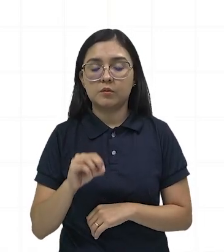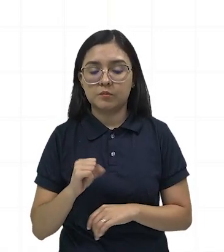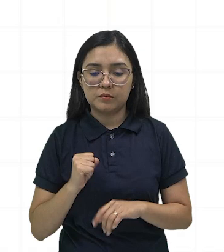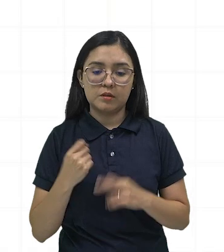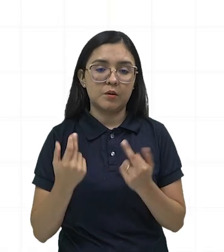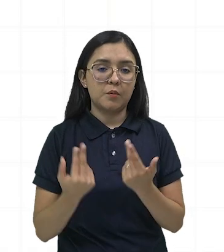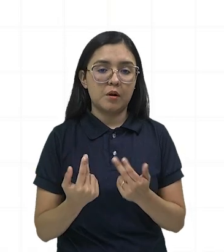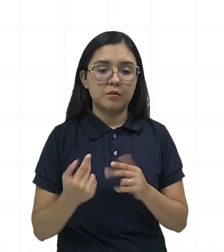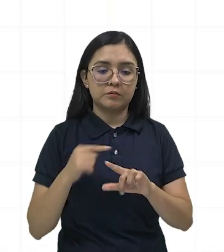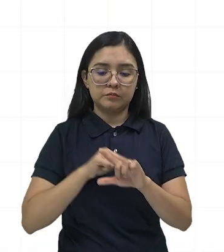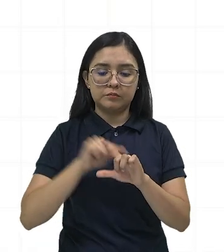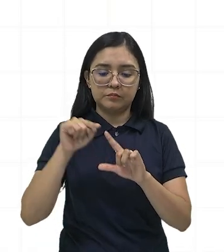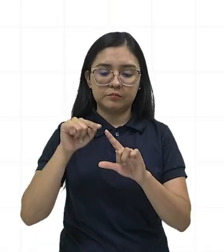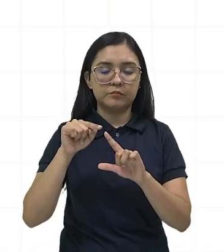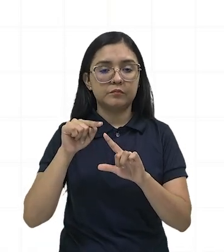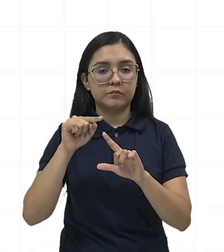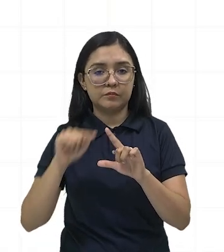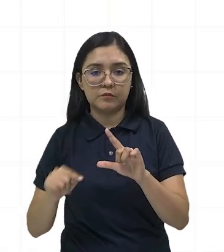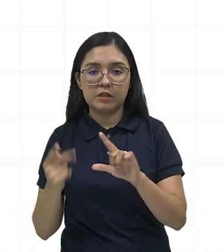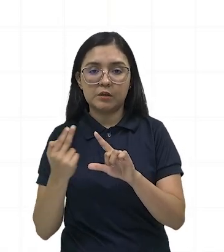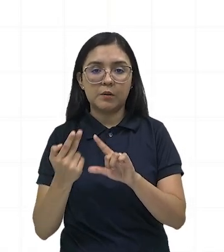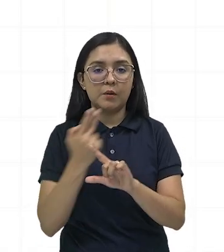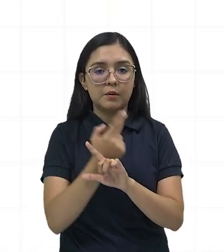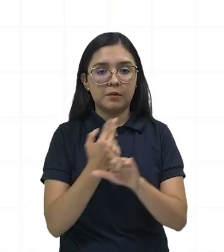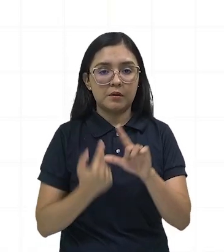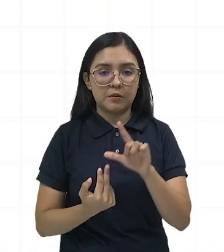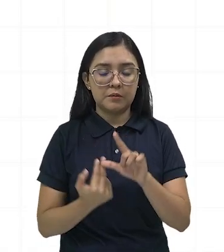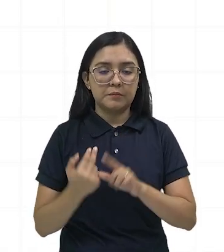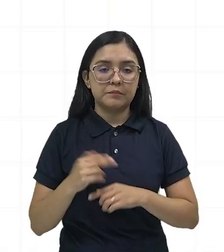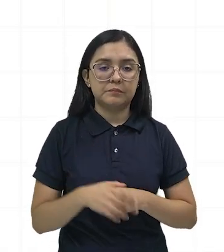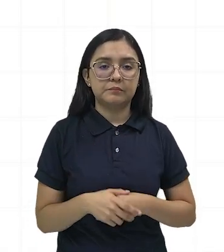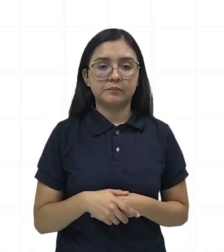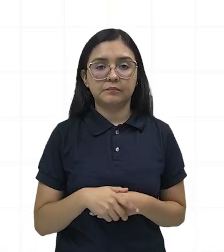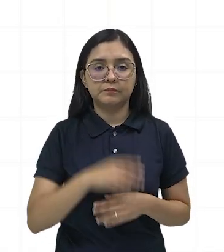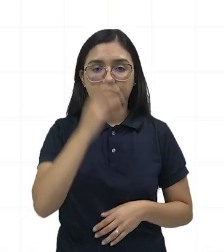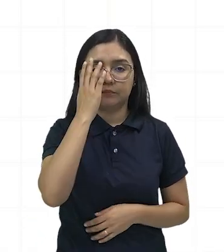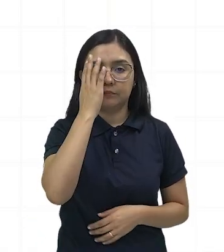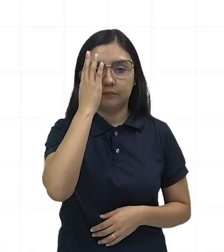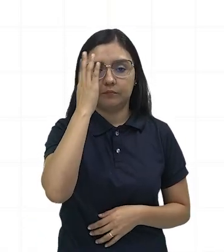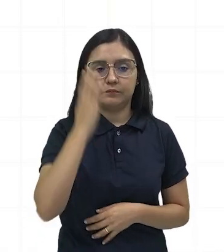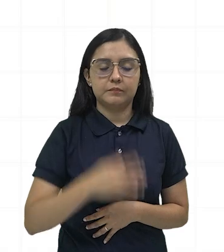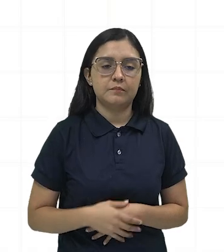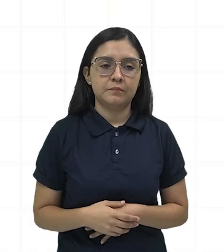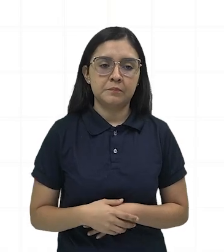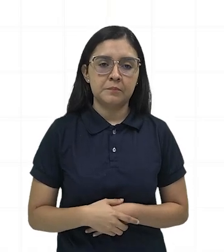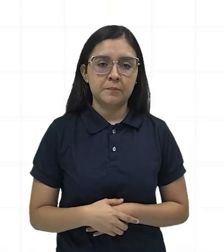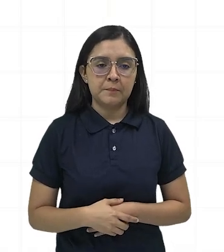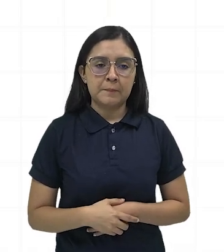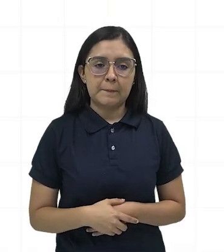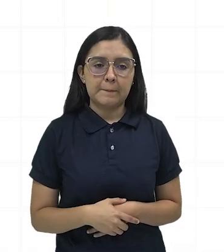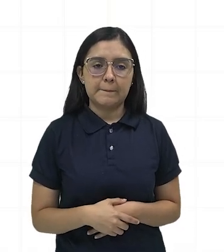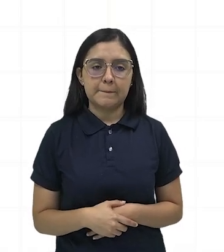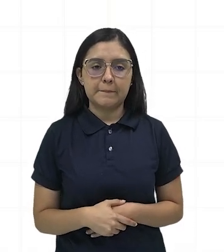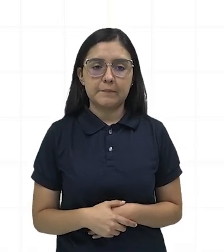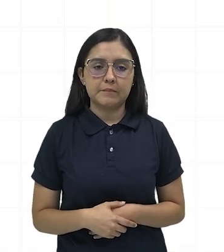Né? Os lados dele, né, comparando aqui, ó, os seus lados são congruentes.